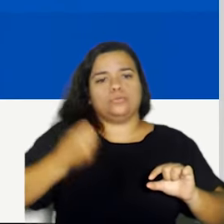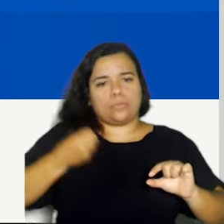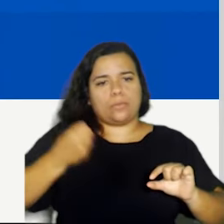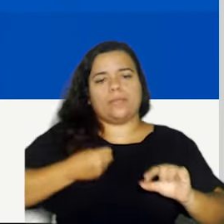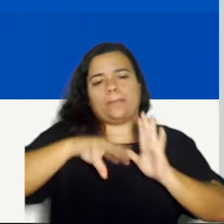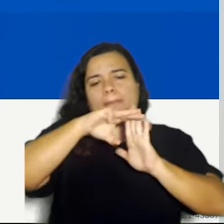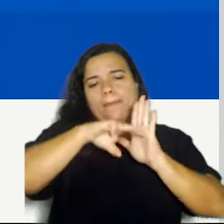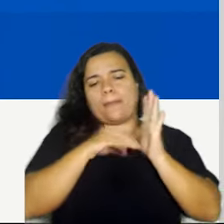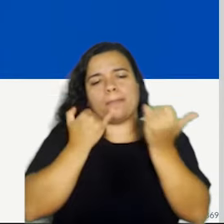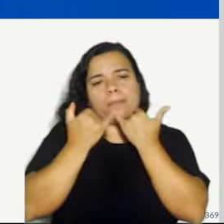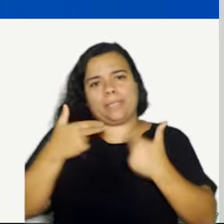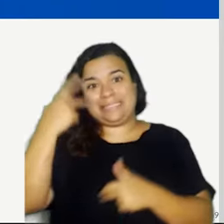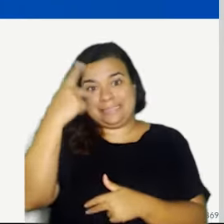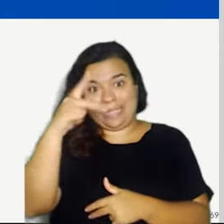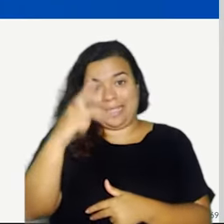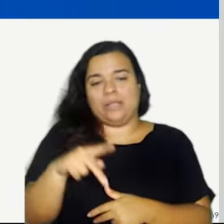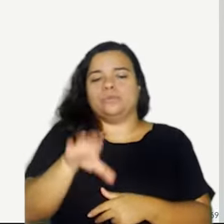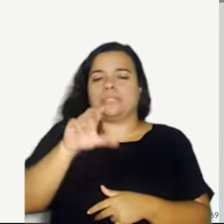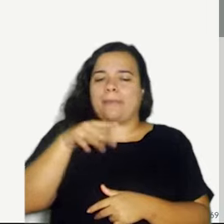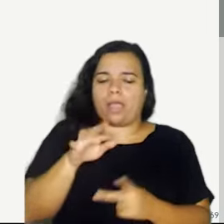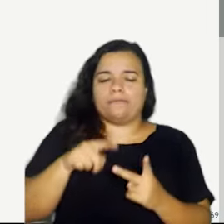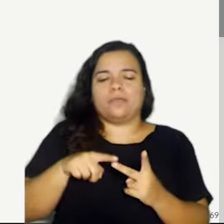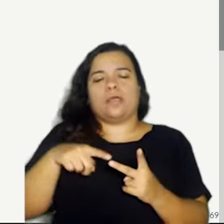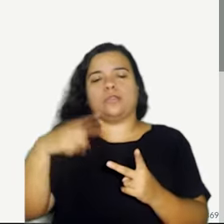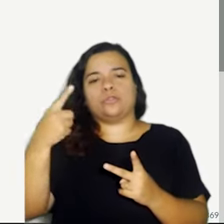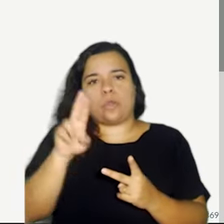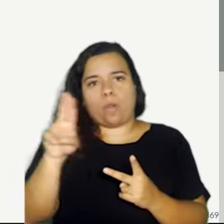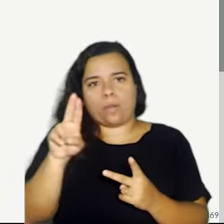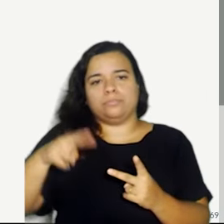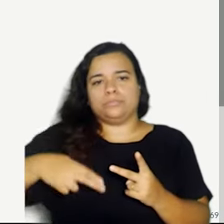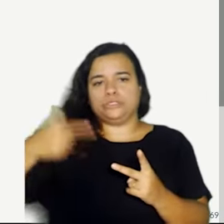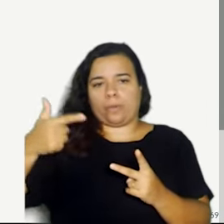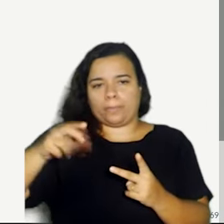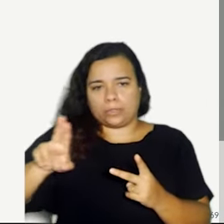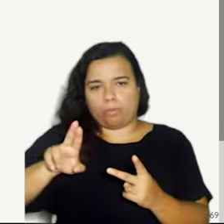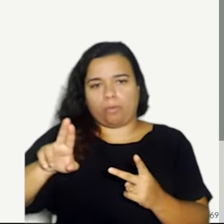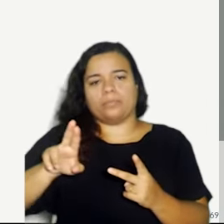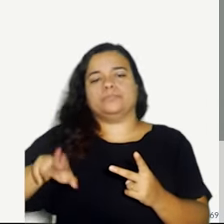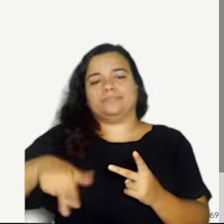inserindo os meus dados PF o primeiro nome sobrenome o